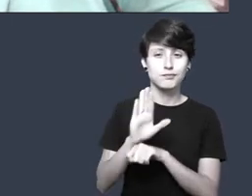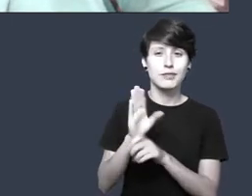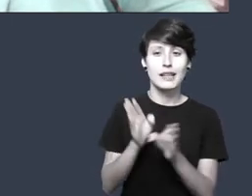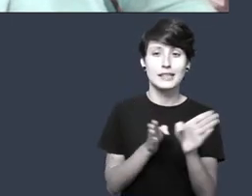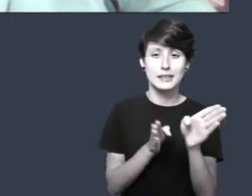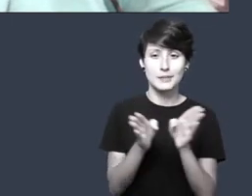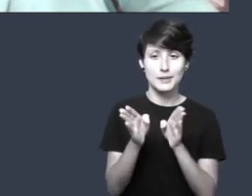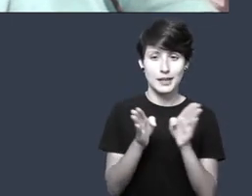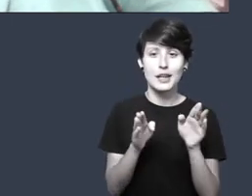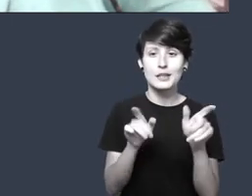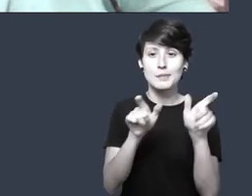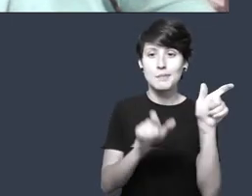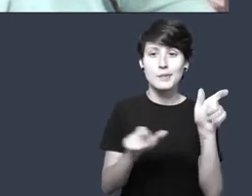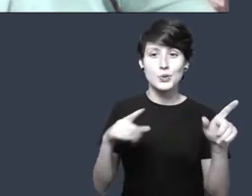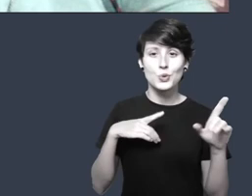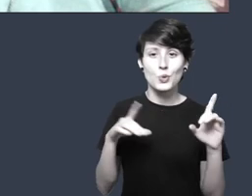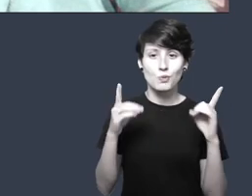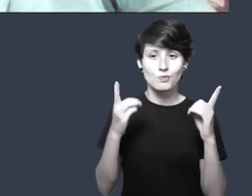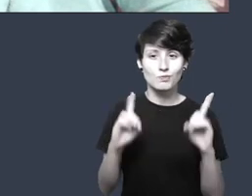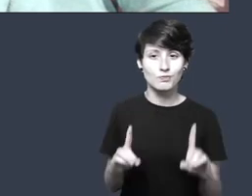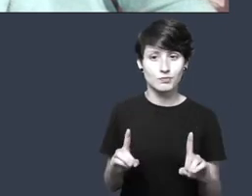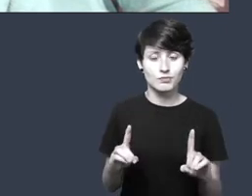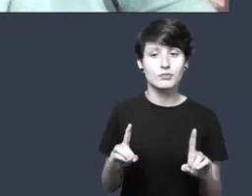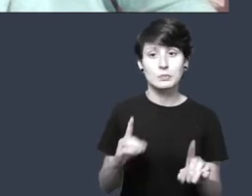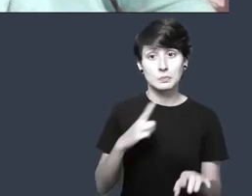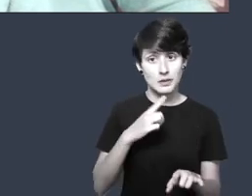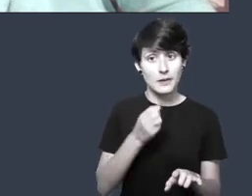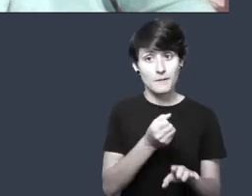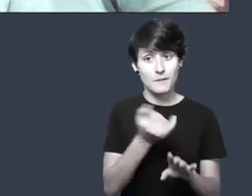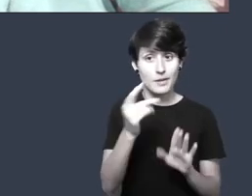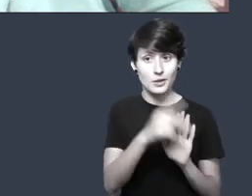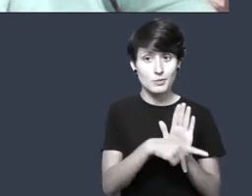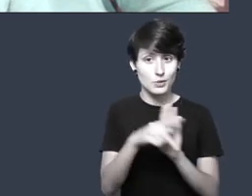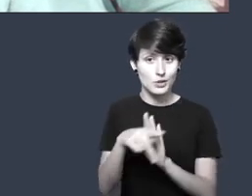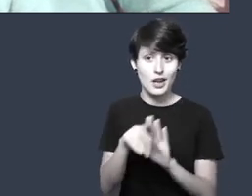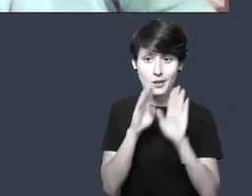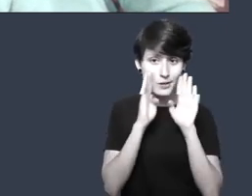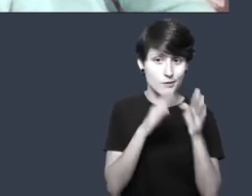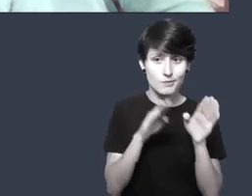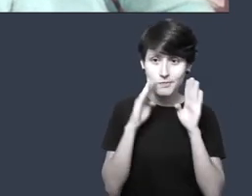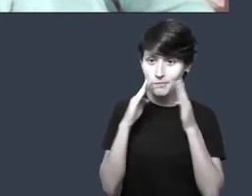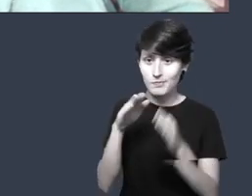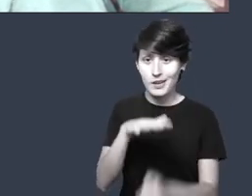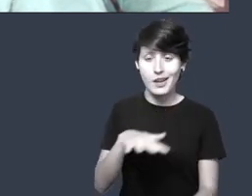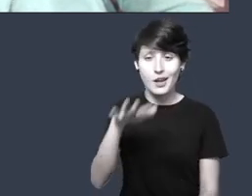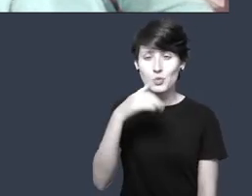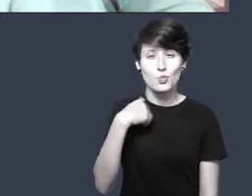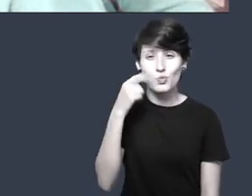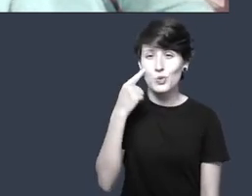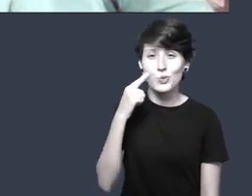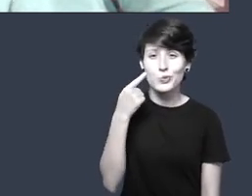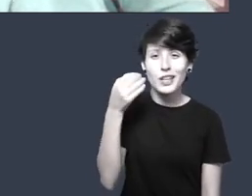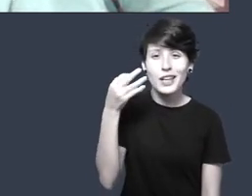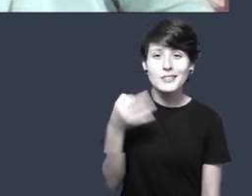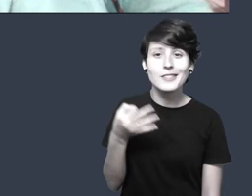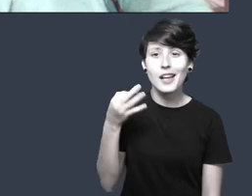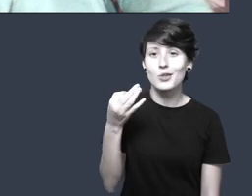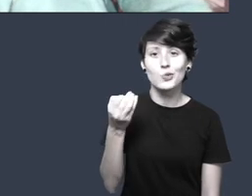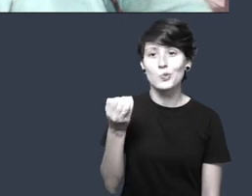acessibilidade para pessoas com deficiência. Tem muitos projetos que estão focados nessa área. Eu não sei de cabeça.